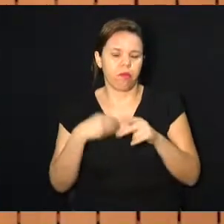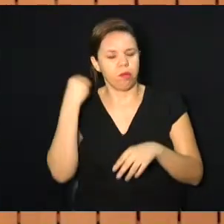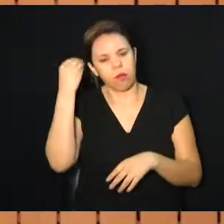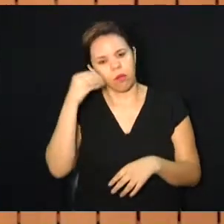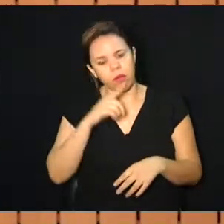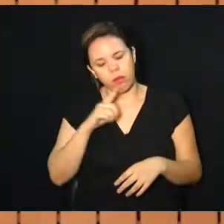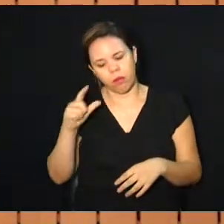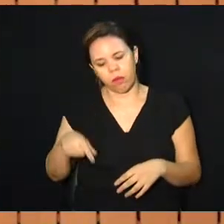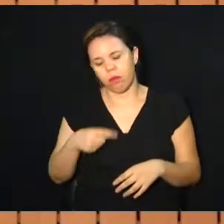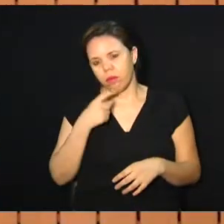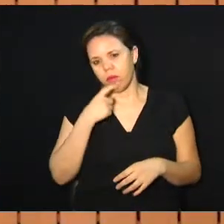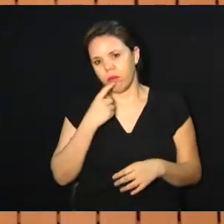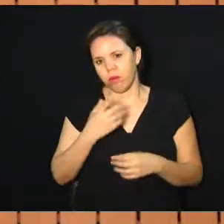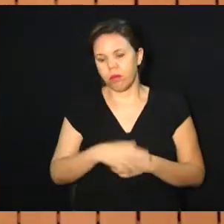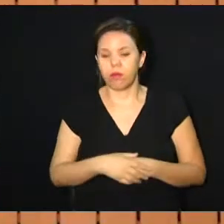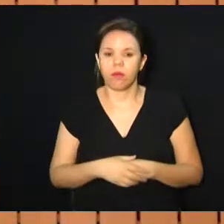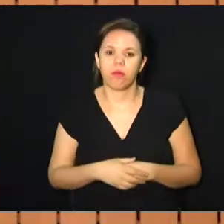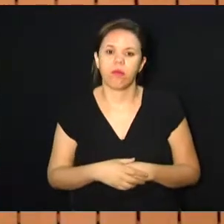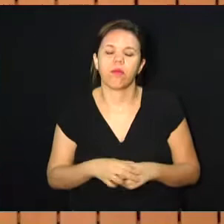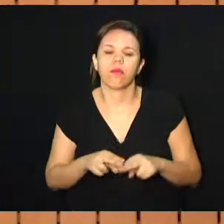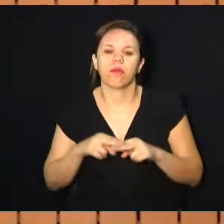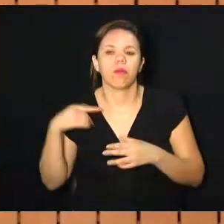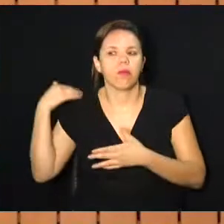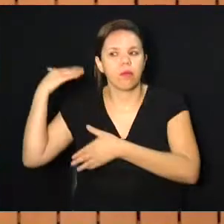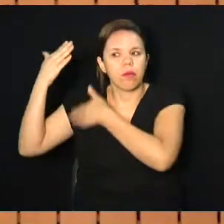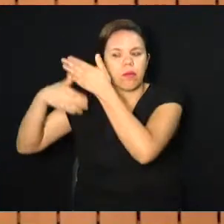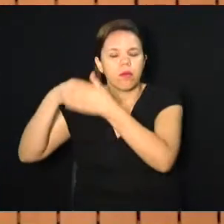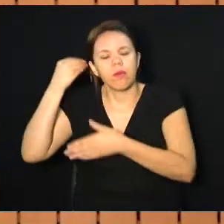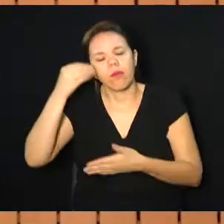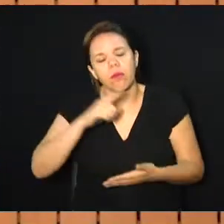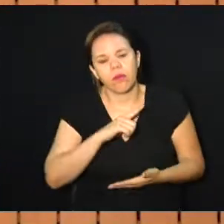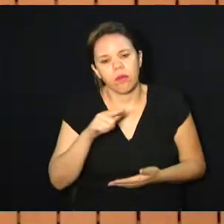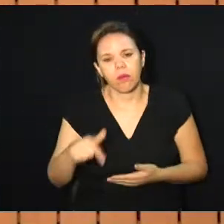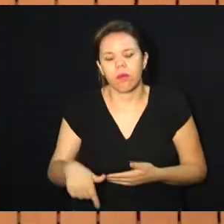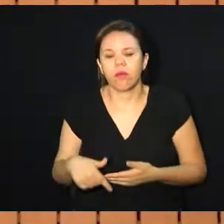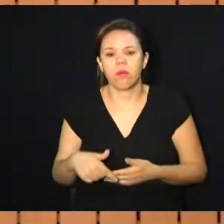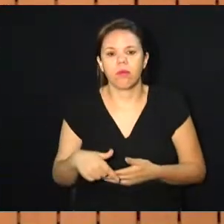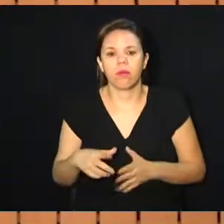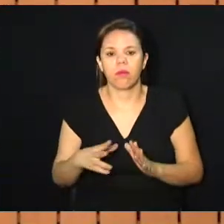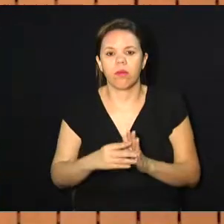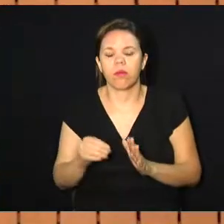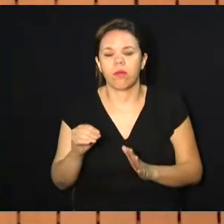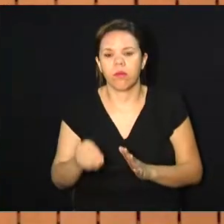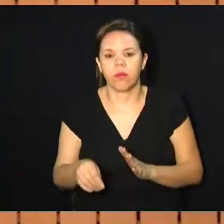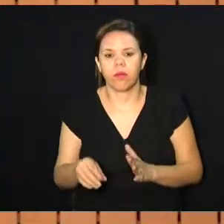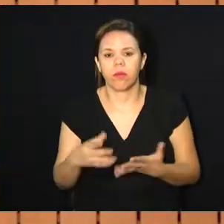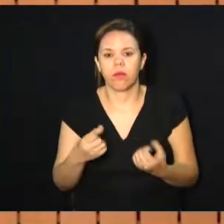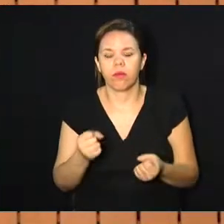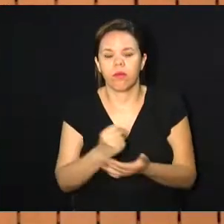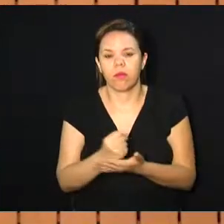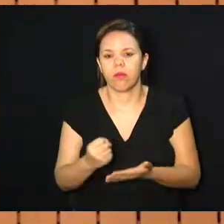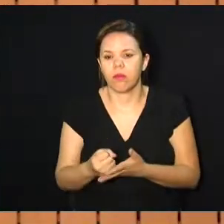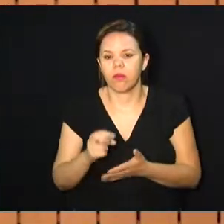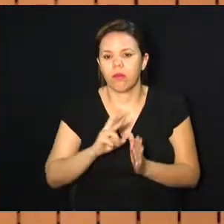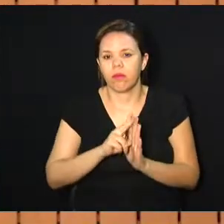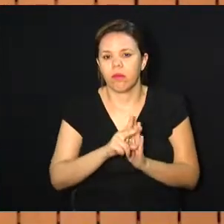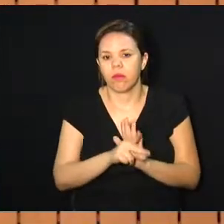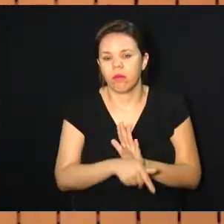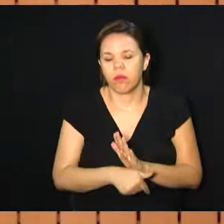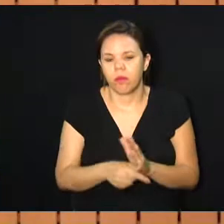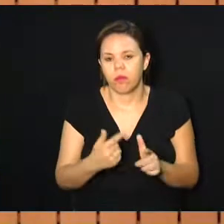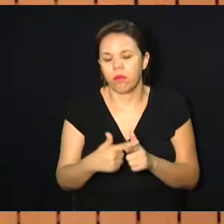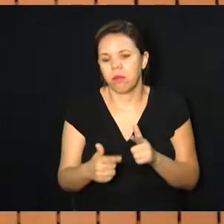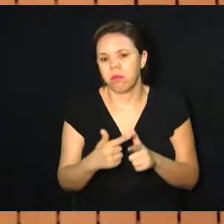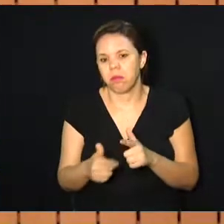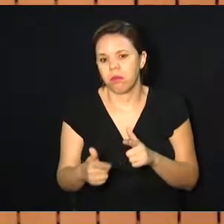gente tem, até por conta desse histórico, a experiência que a gente tem é que esse modelo de concessão ele traz uma série de